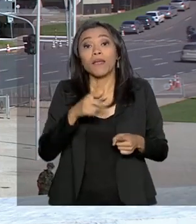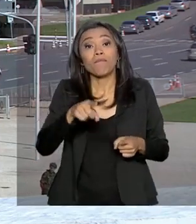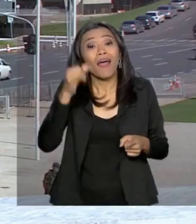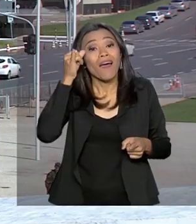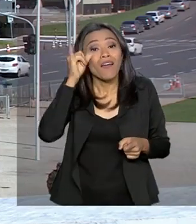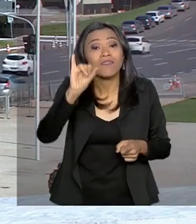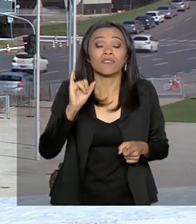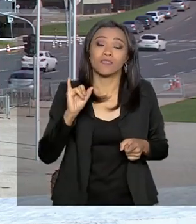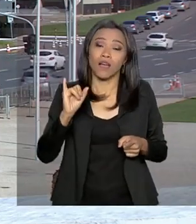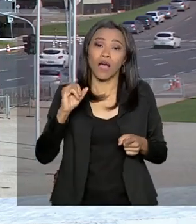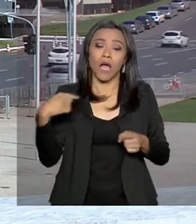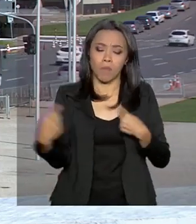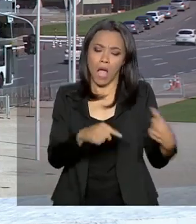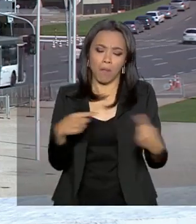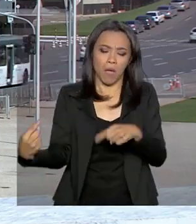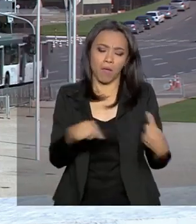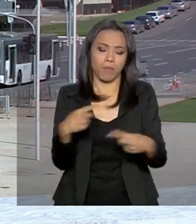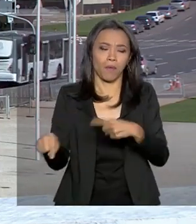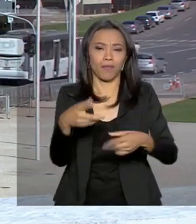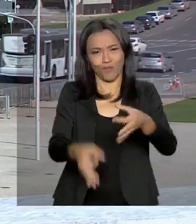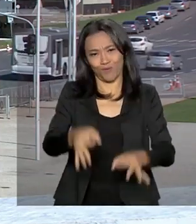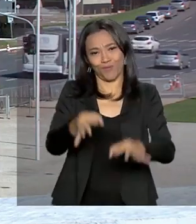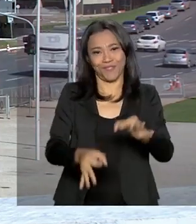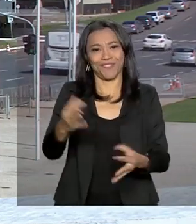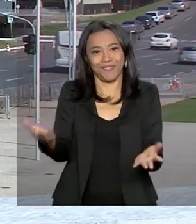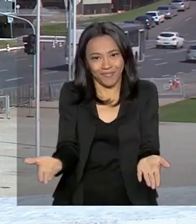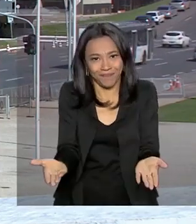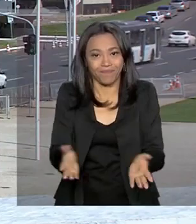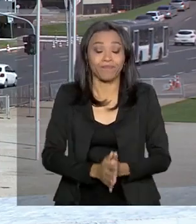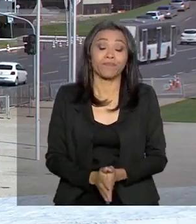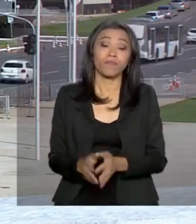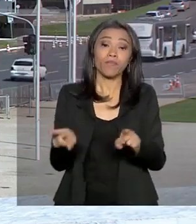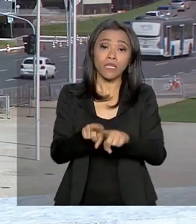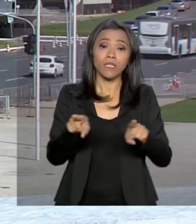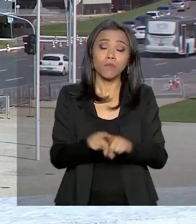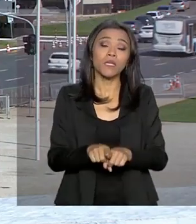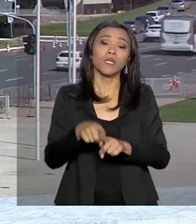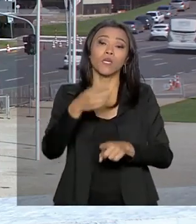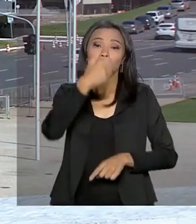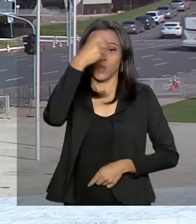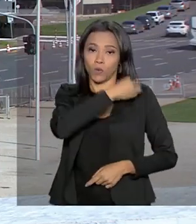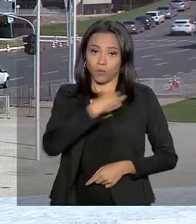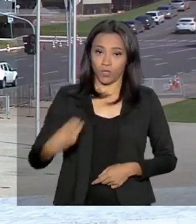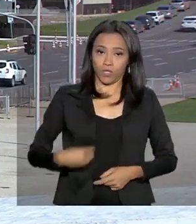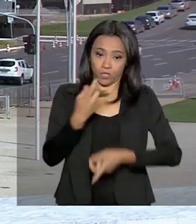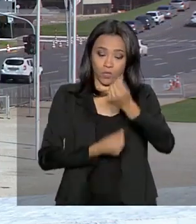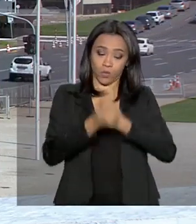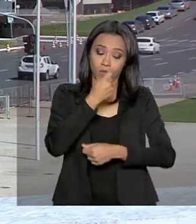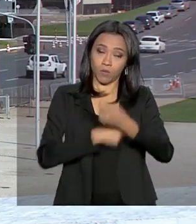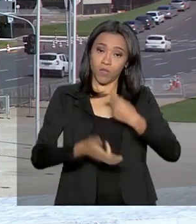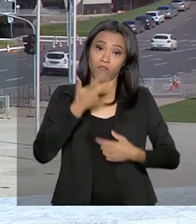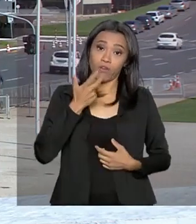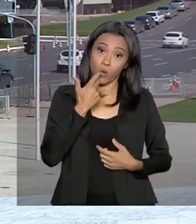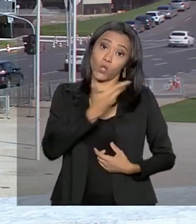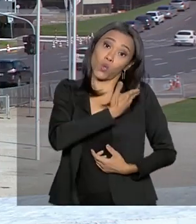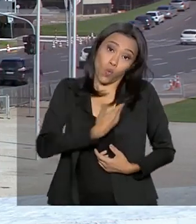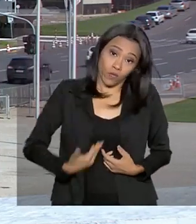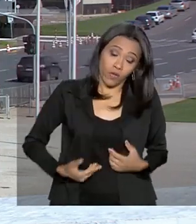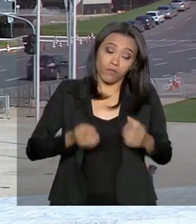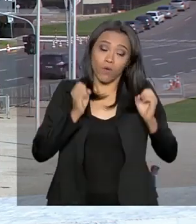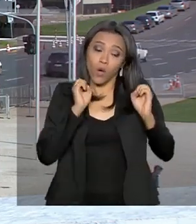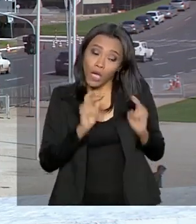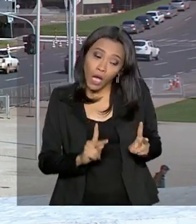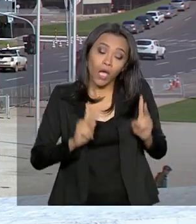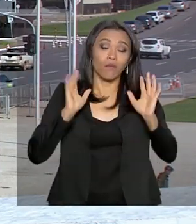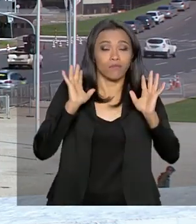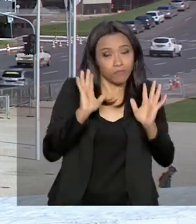evitar questionamentos judiciais. E o ministro da Economia, Paulo Guedes, também confirmou que o governo está disposto a ceder em alguns pontos,